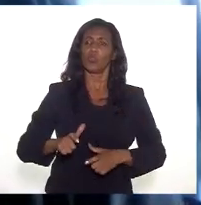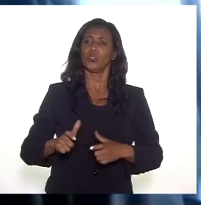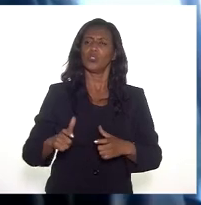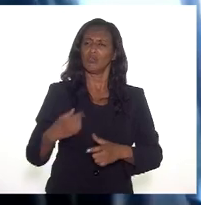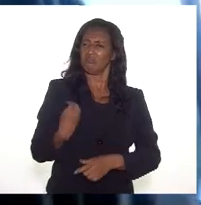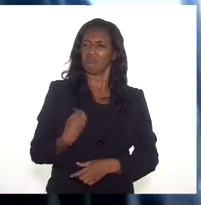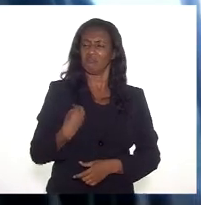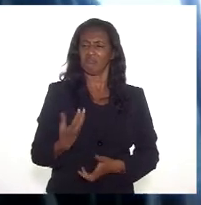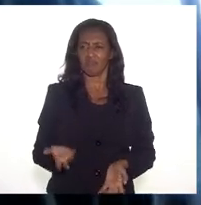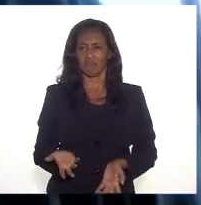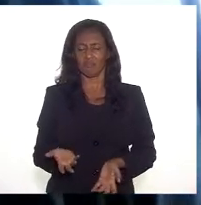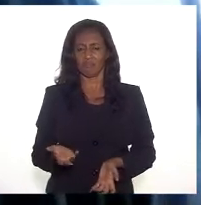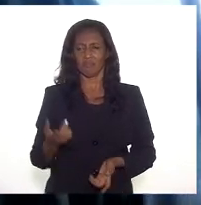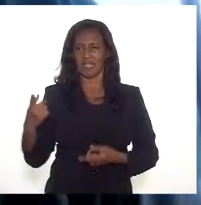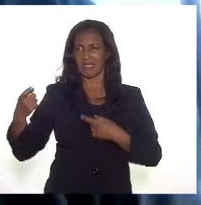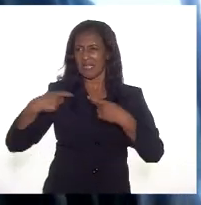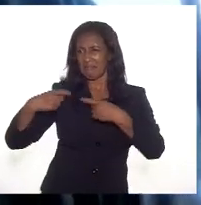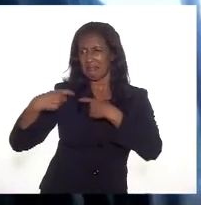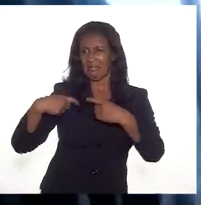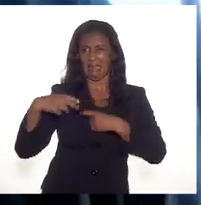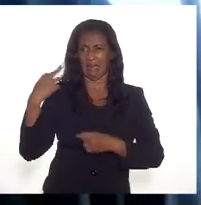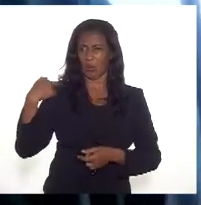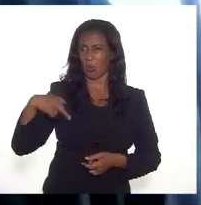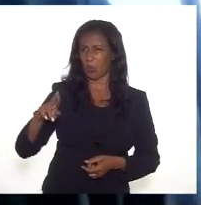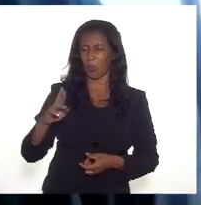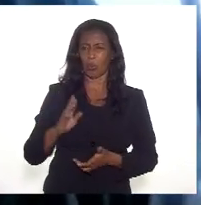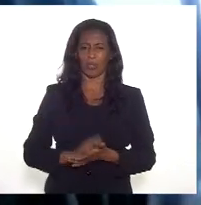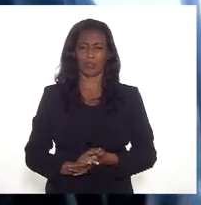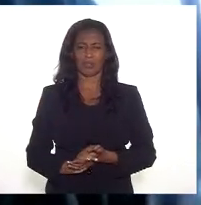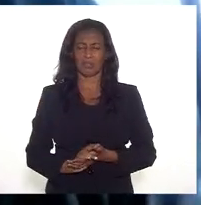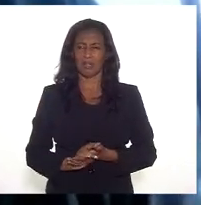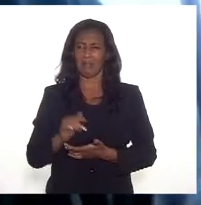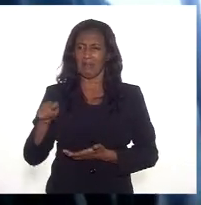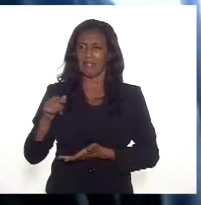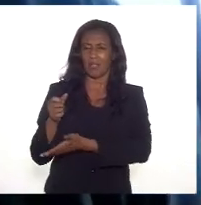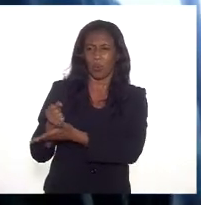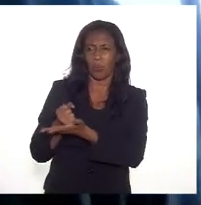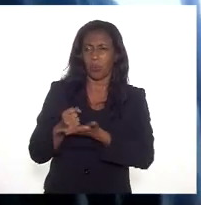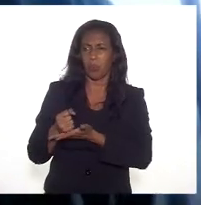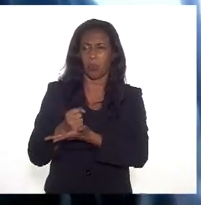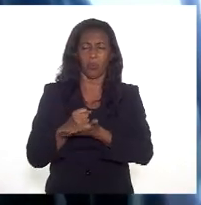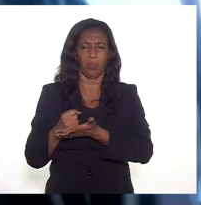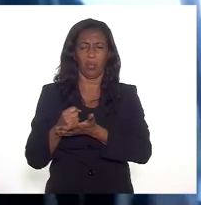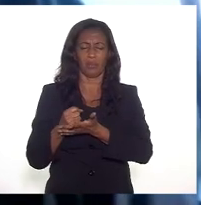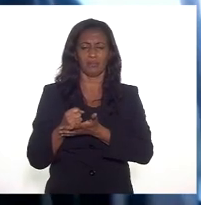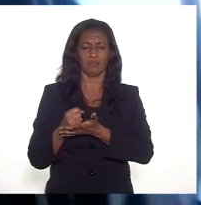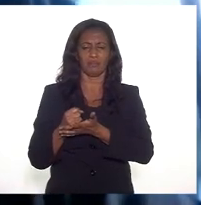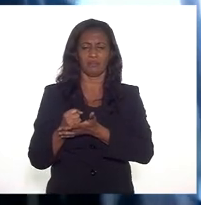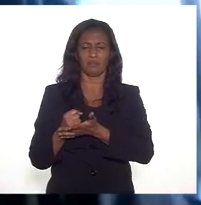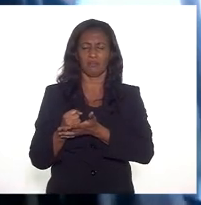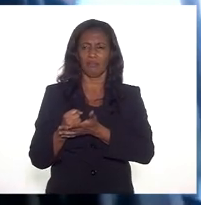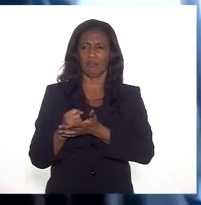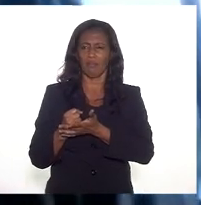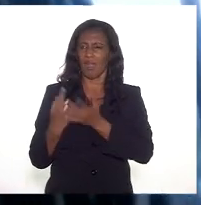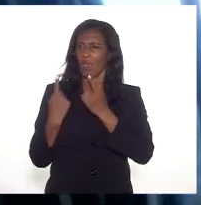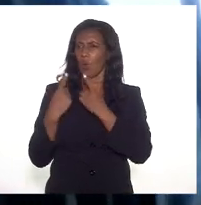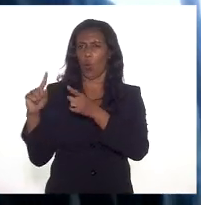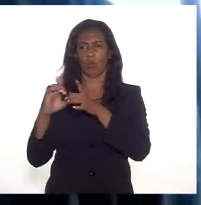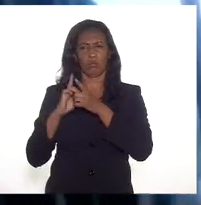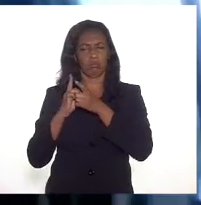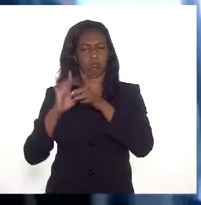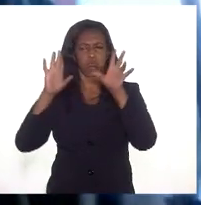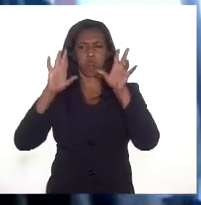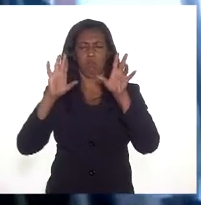estamos? Essa guerra religiosa, esse fundamentalismo, corrói a democracia,